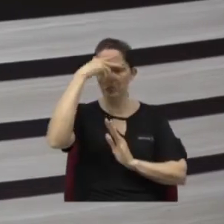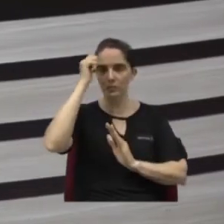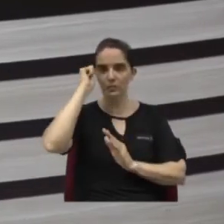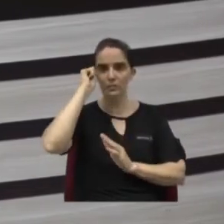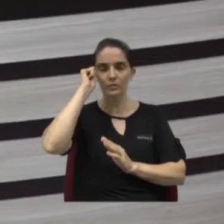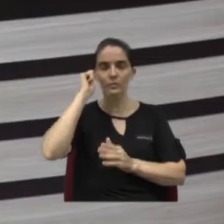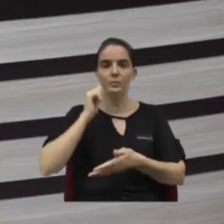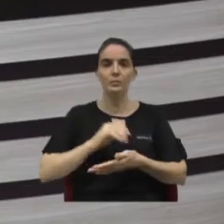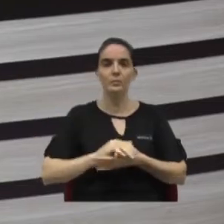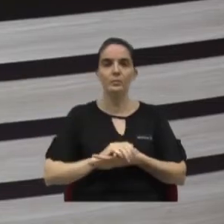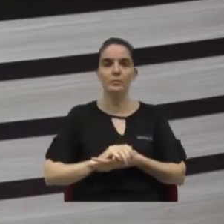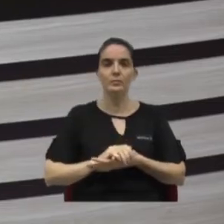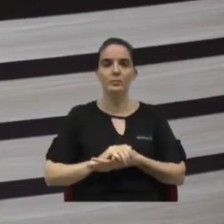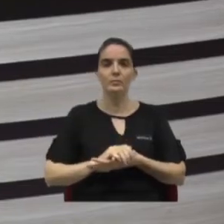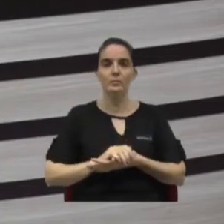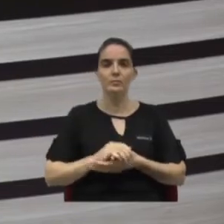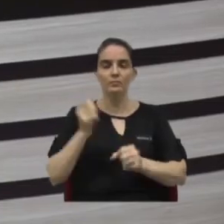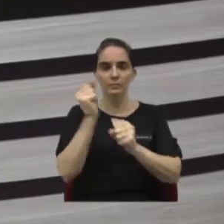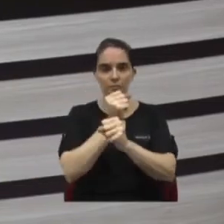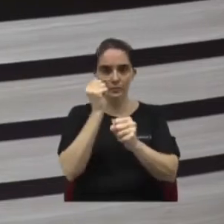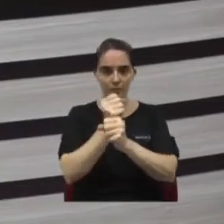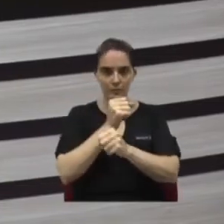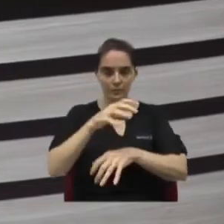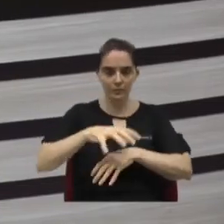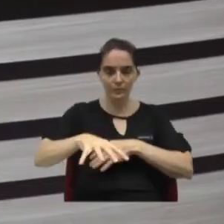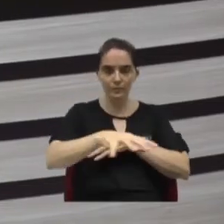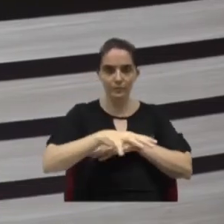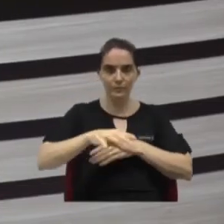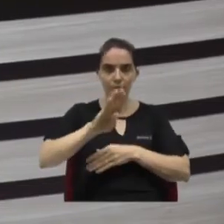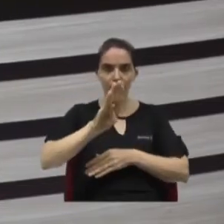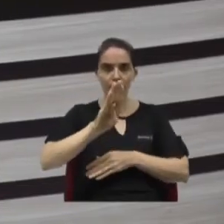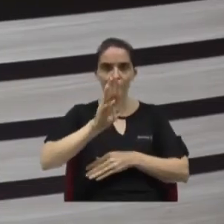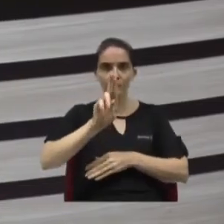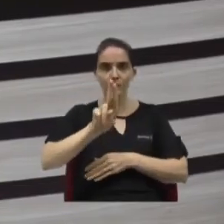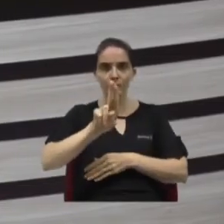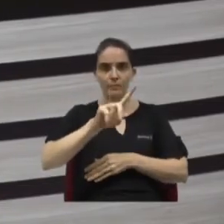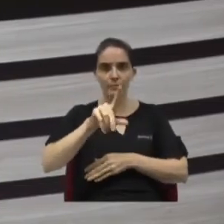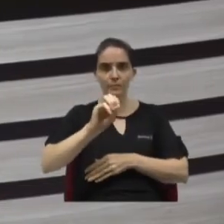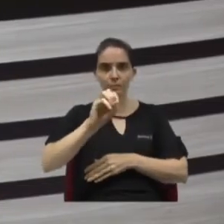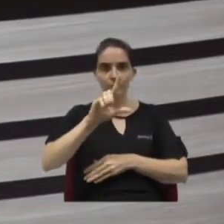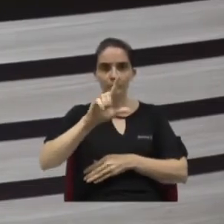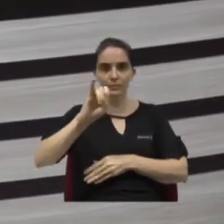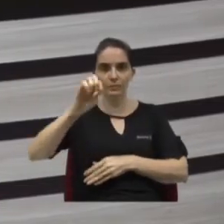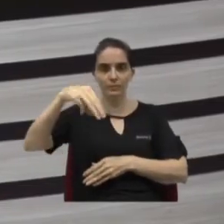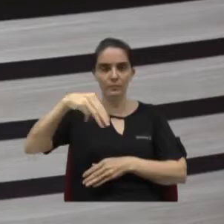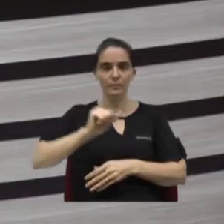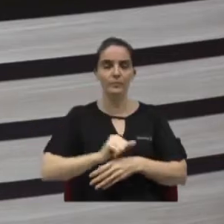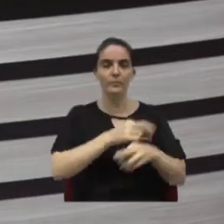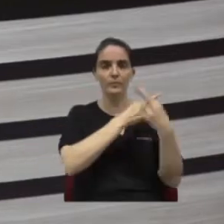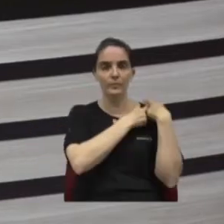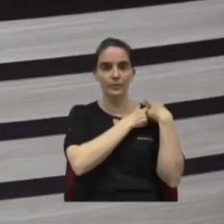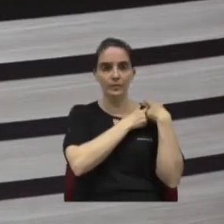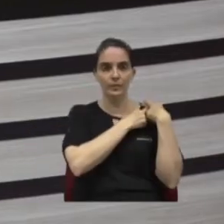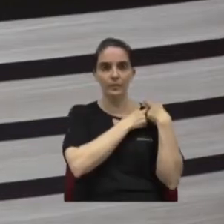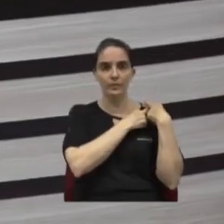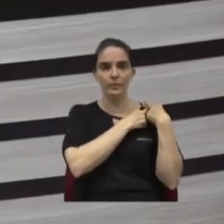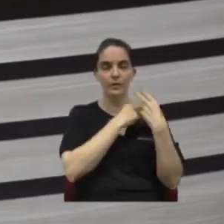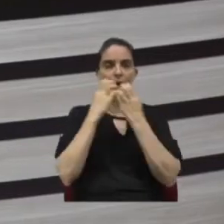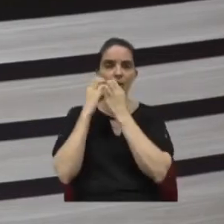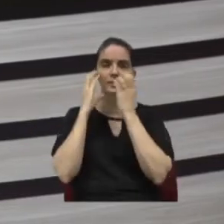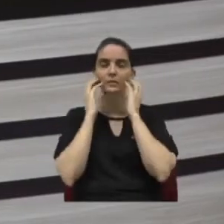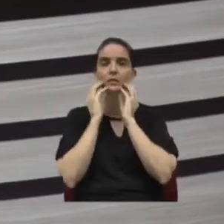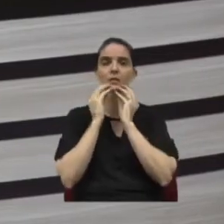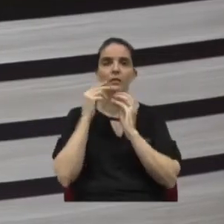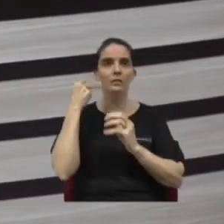Poder Executivo sobre a reforma na Praça Maria Busolim. Autoria, vereador Claudemir Vieira. Algum